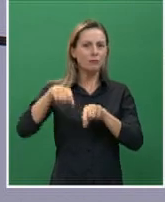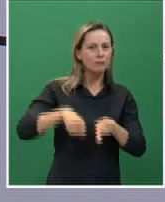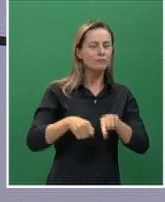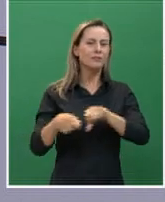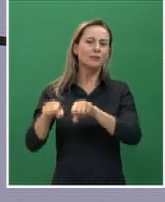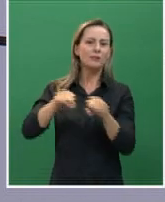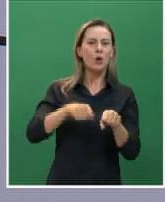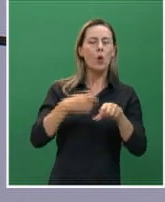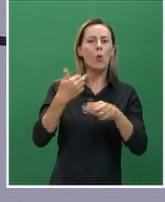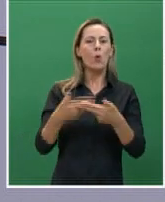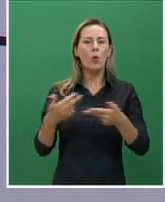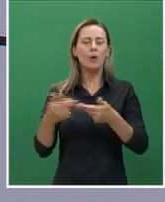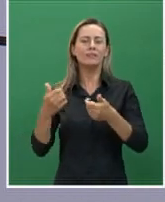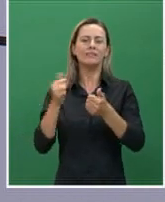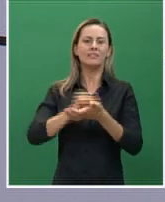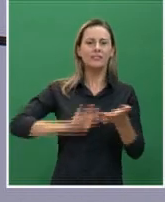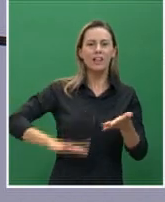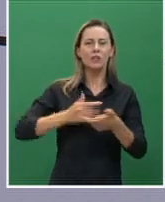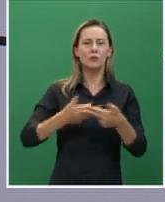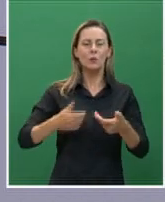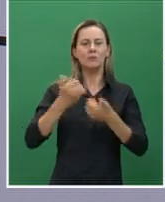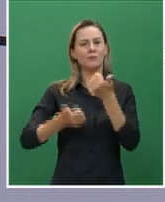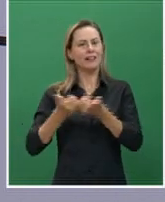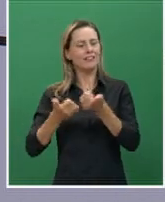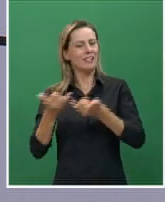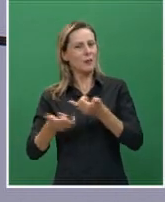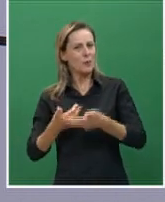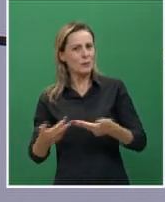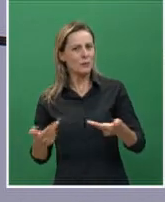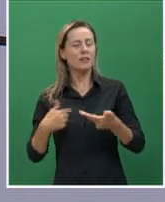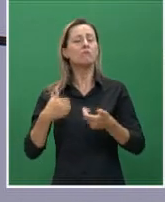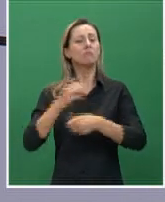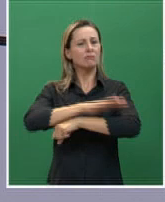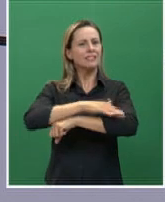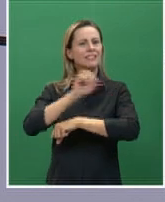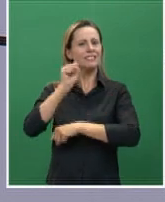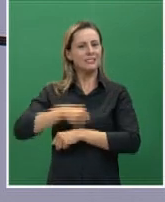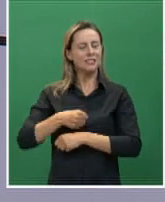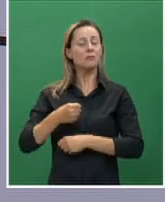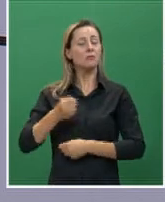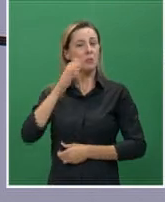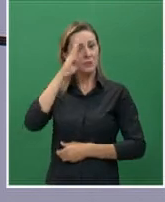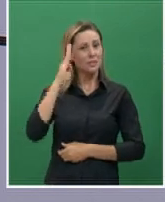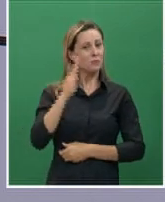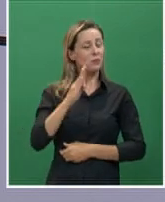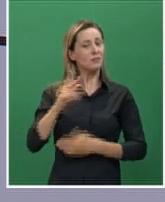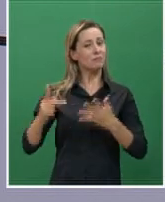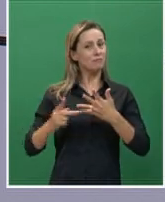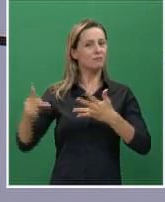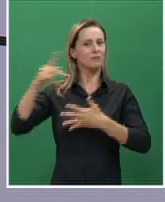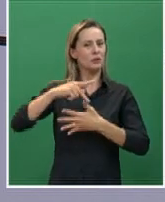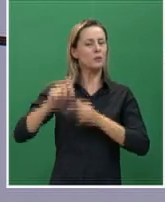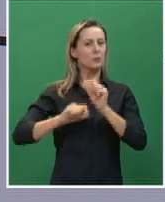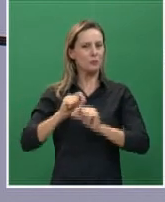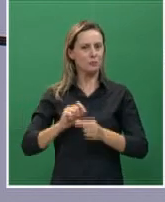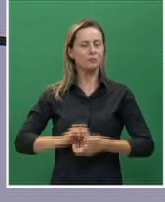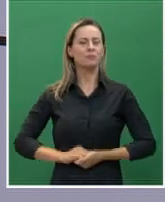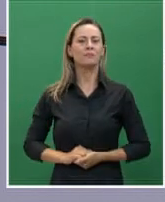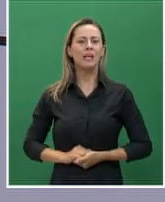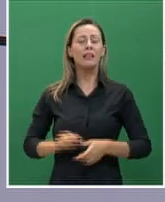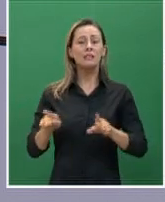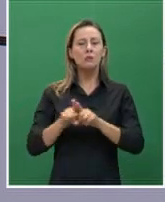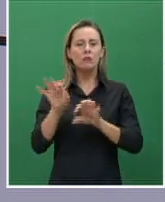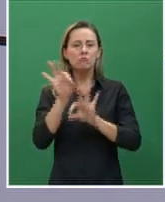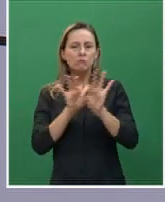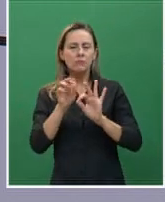de outras atividades na ampliação desse pacto para a comunidade Blumenau Park sim é uma das nossas prioridades estamos projetando um parque aonde é